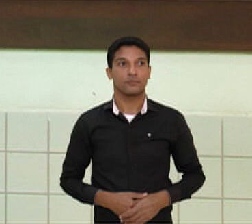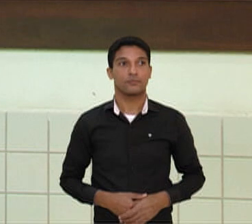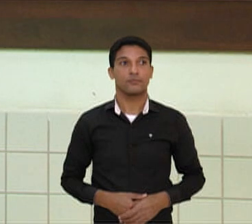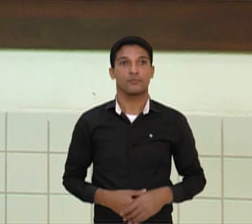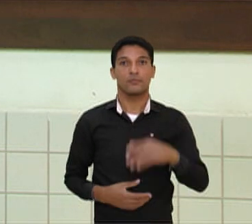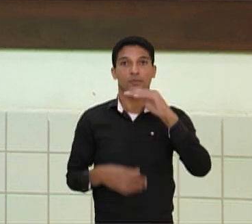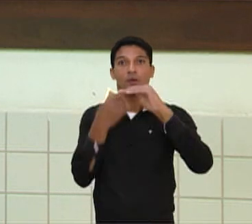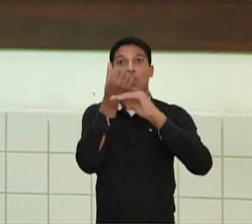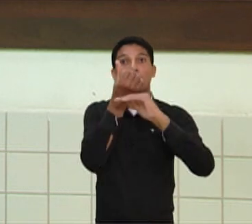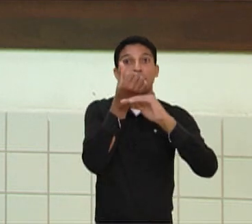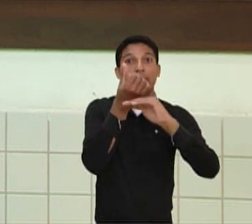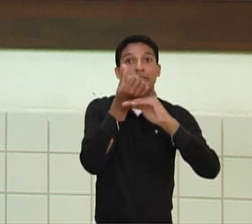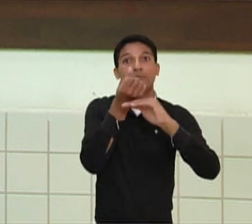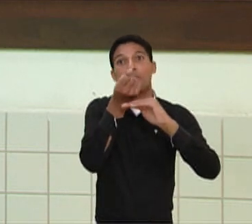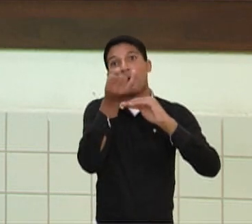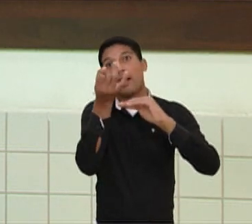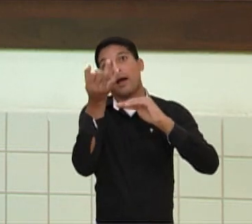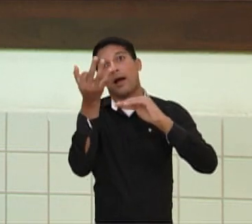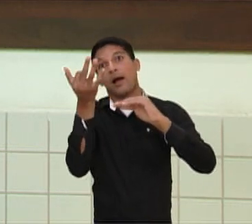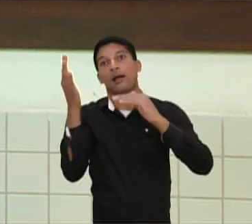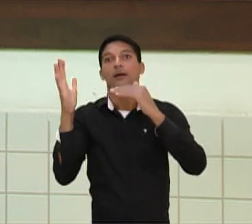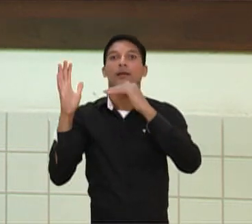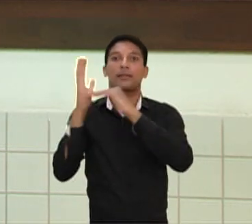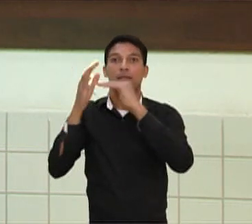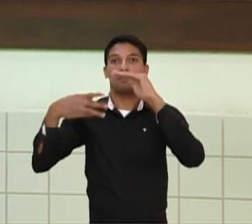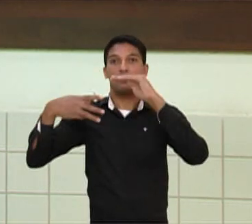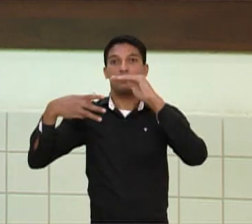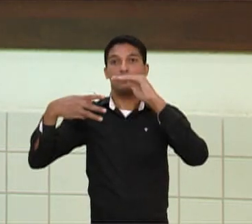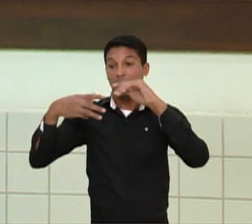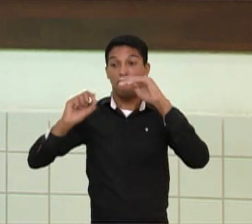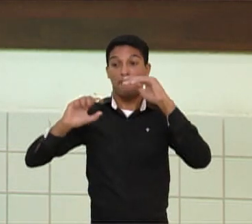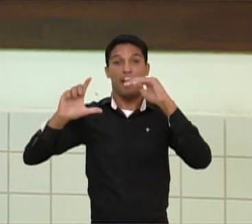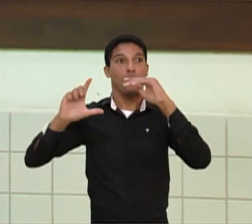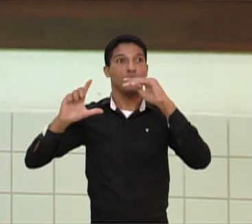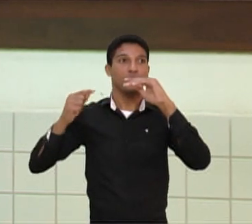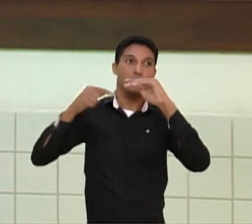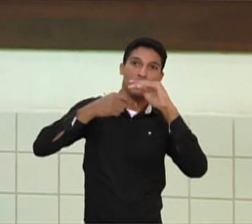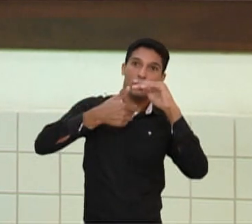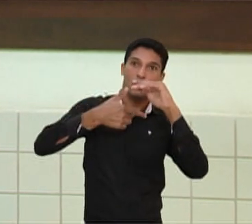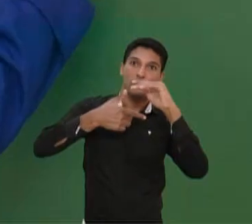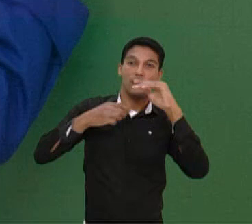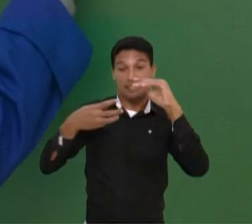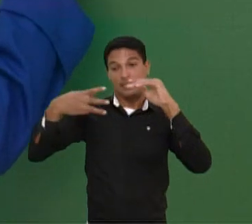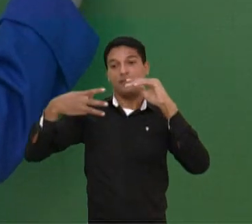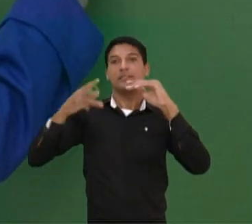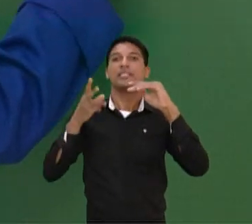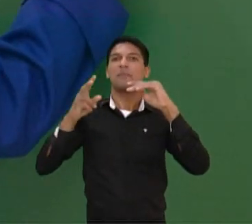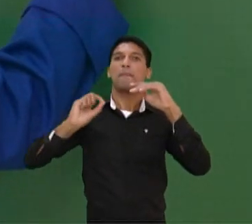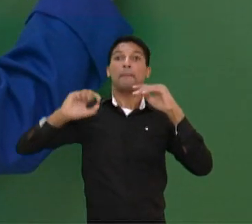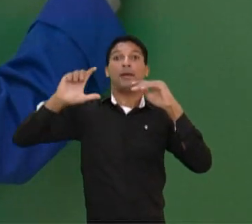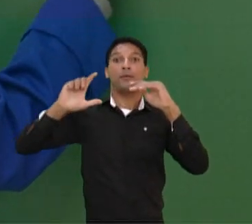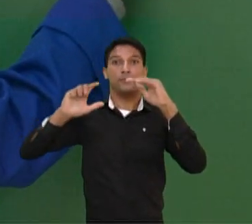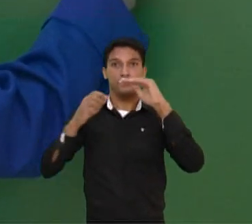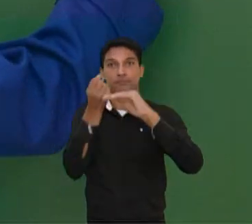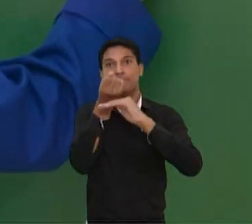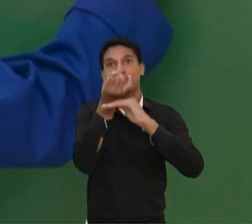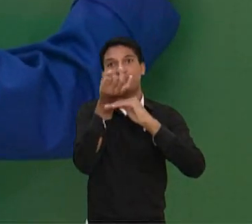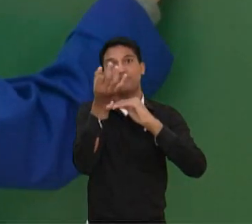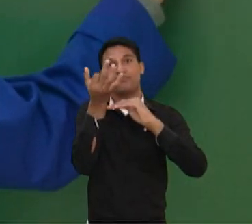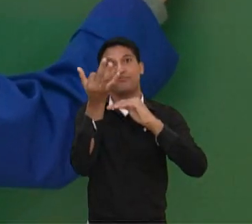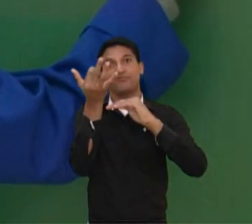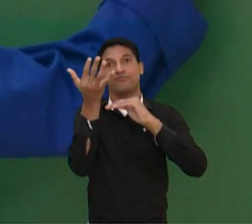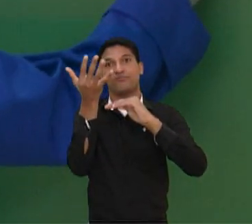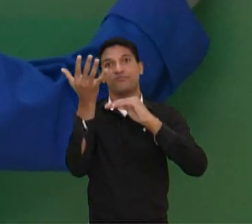no 3, tá? Sempre a gente vai fazer até o maior. 6 até chegar no 3. Então, vai ficar 6 vezes